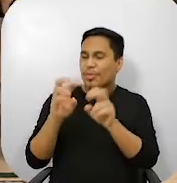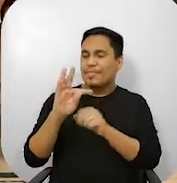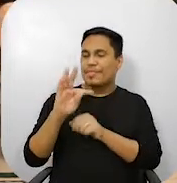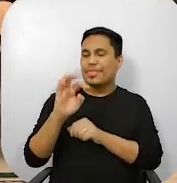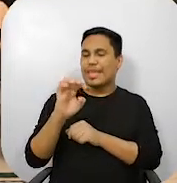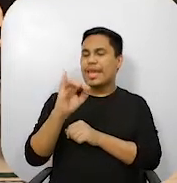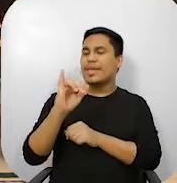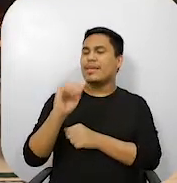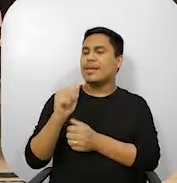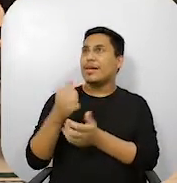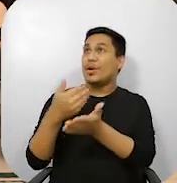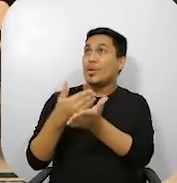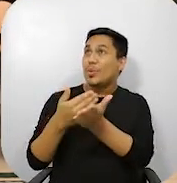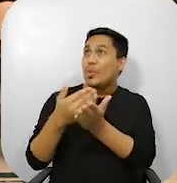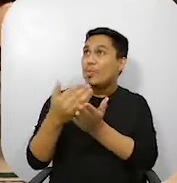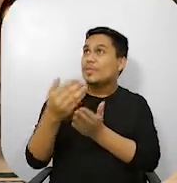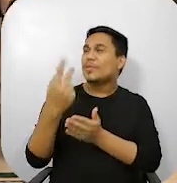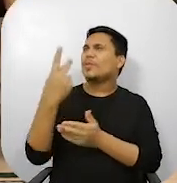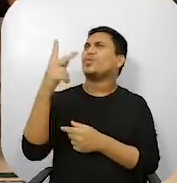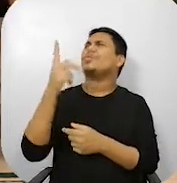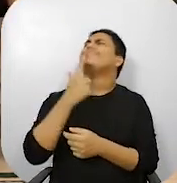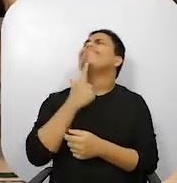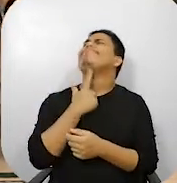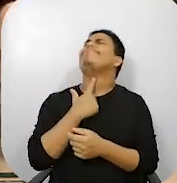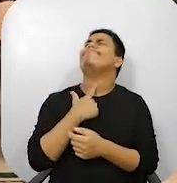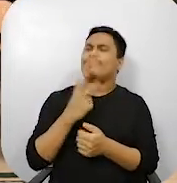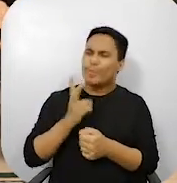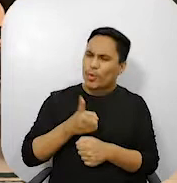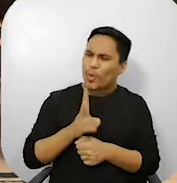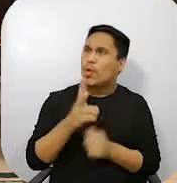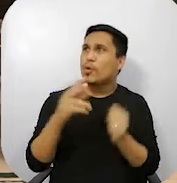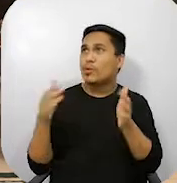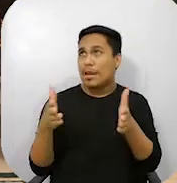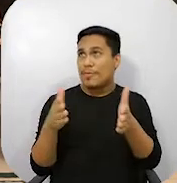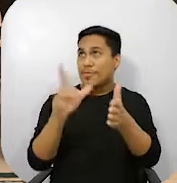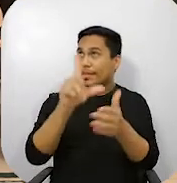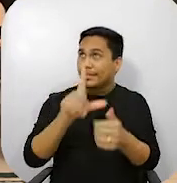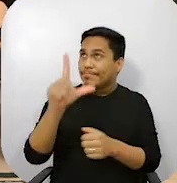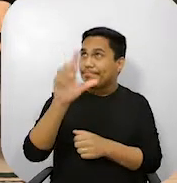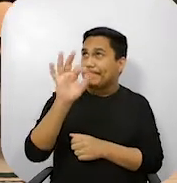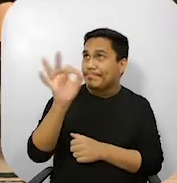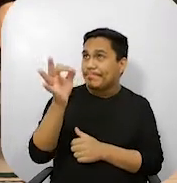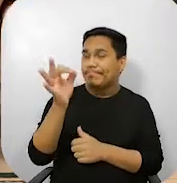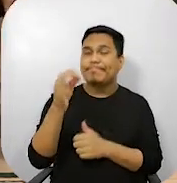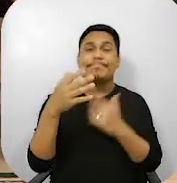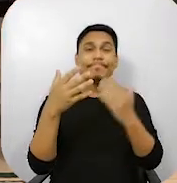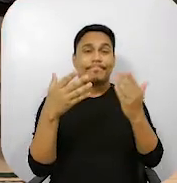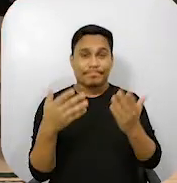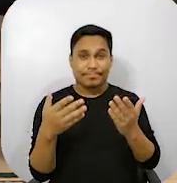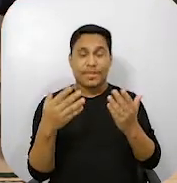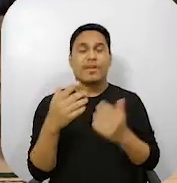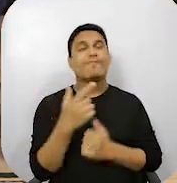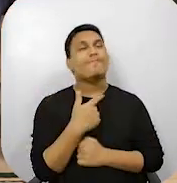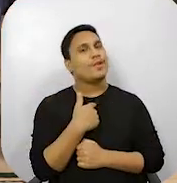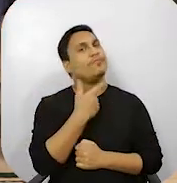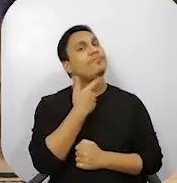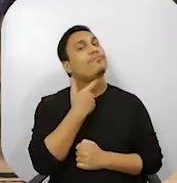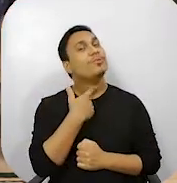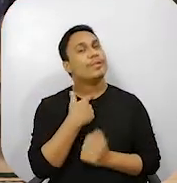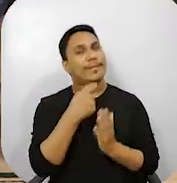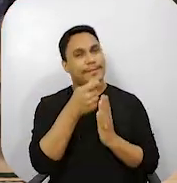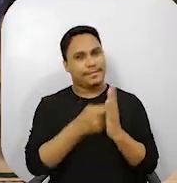esse seu desejo para continuar nesse nesse caminho foi assim a vontade de escrever